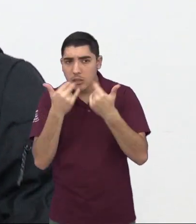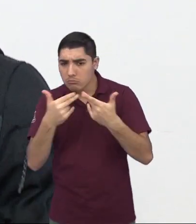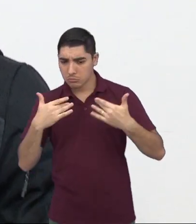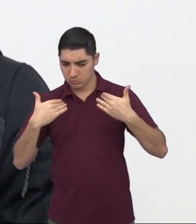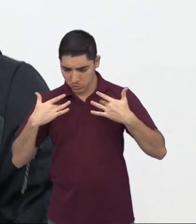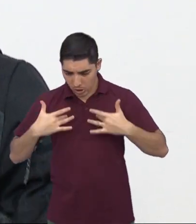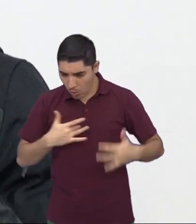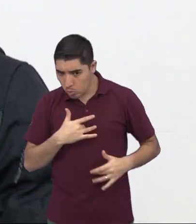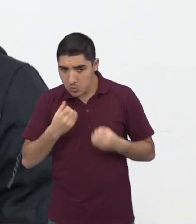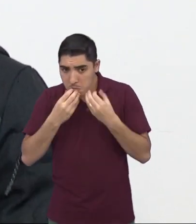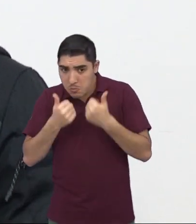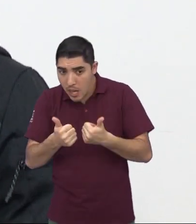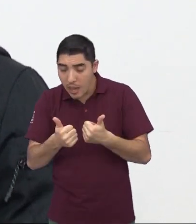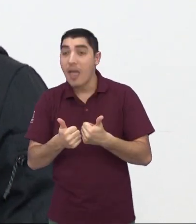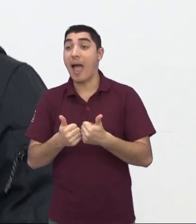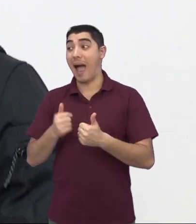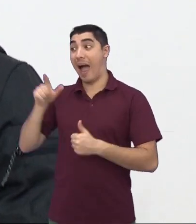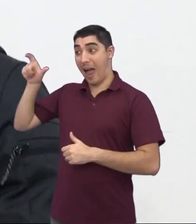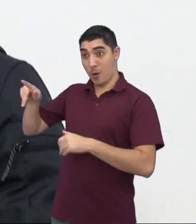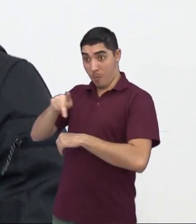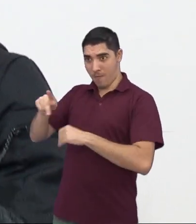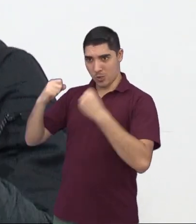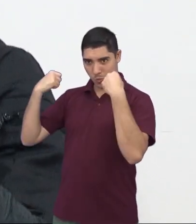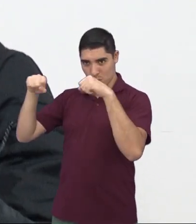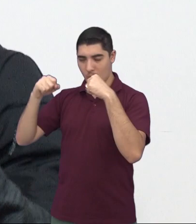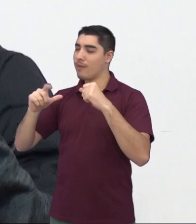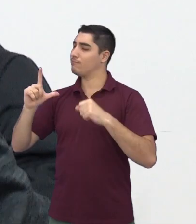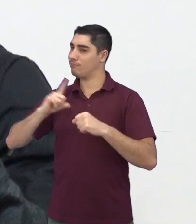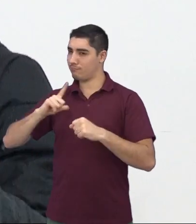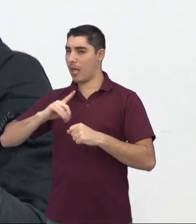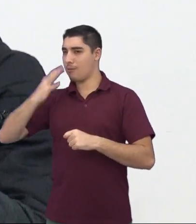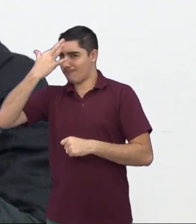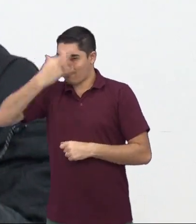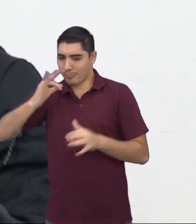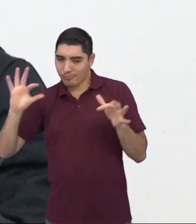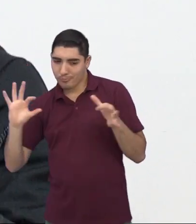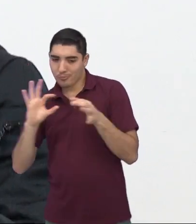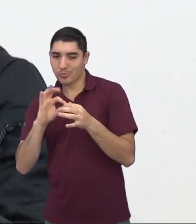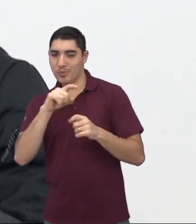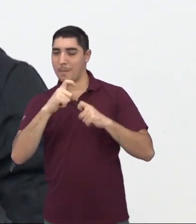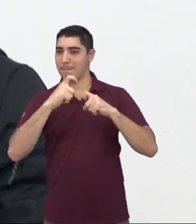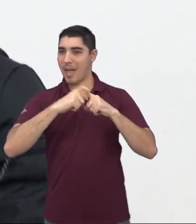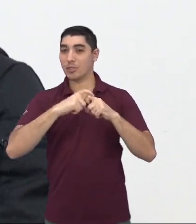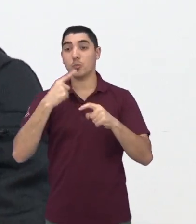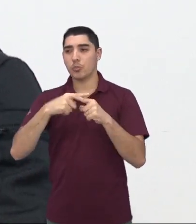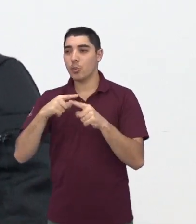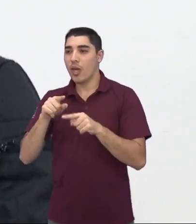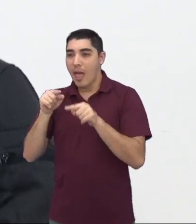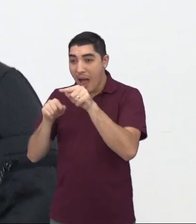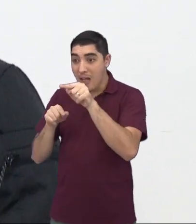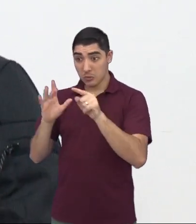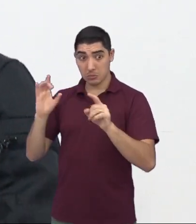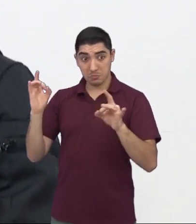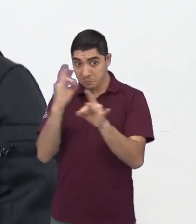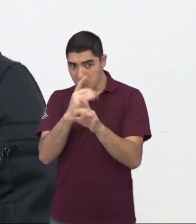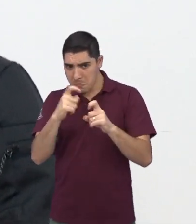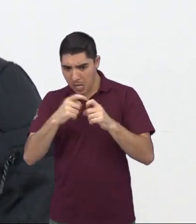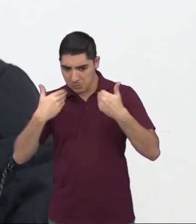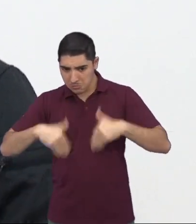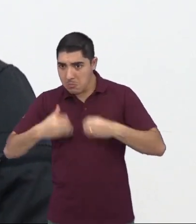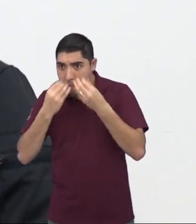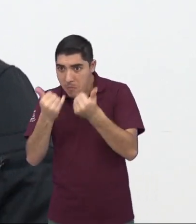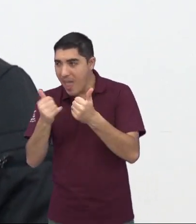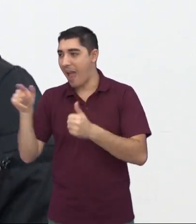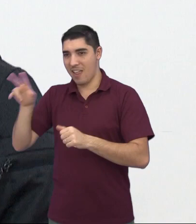informações nós vamos estar munidos de conteúdos da nossa carreira, da nossa experiência para conseguir